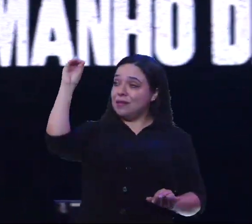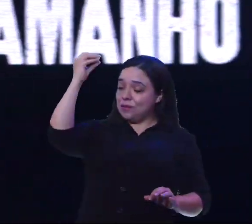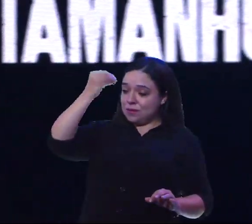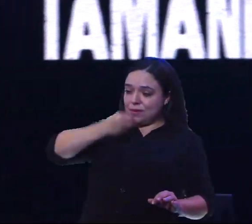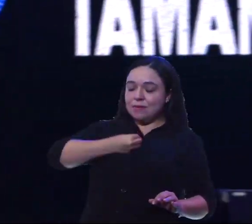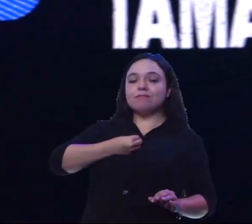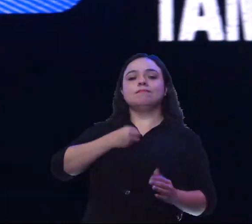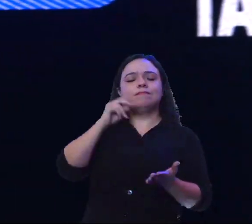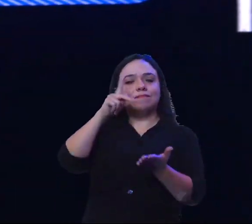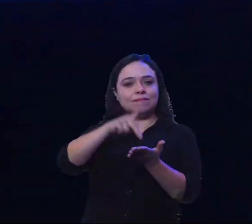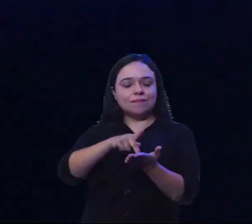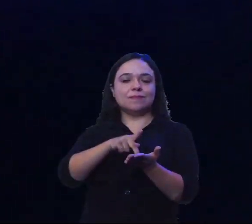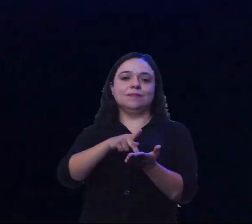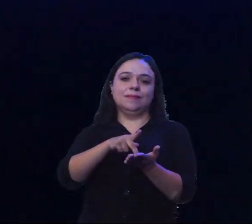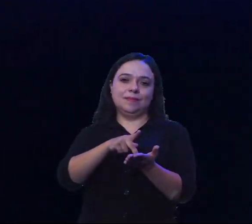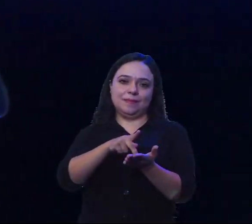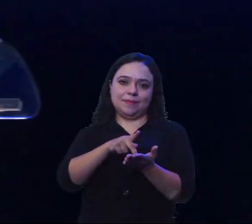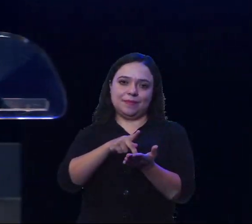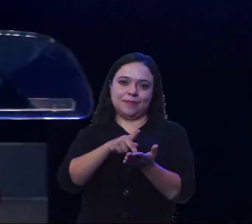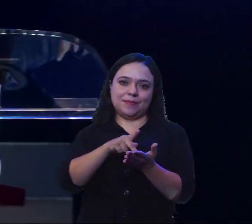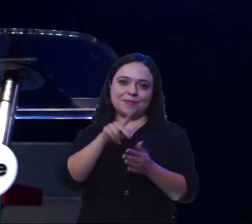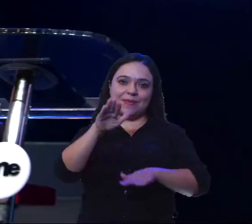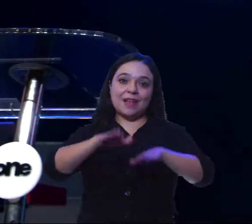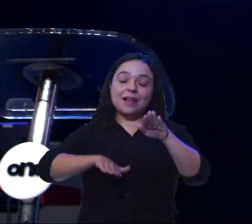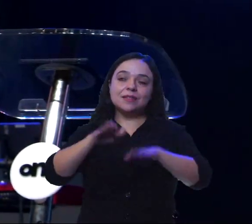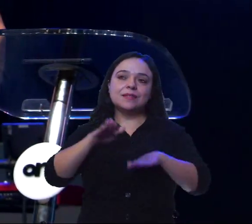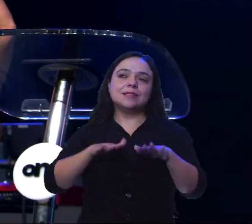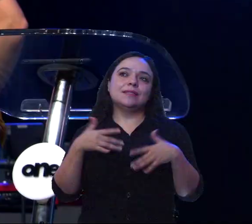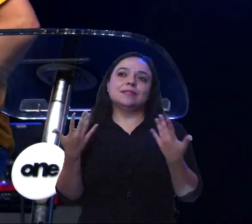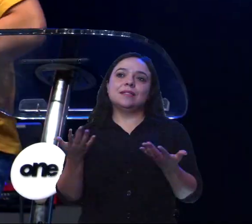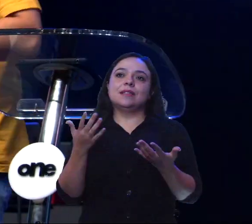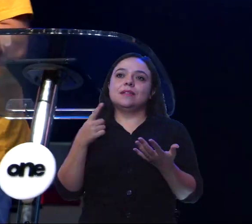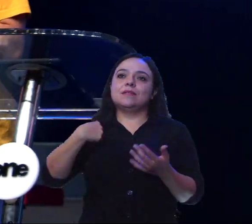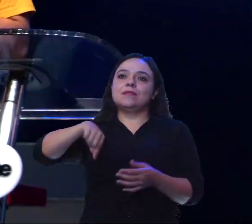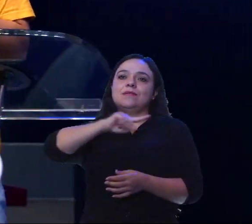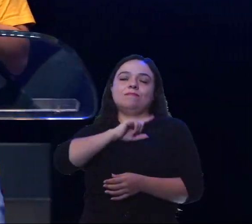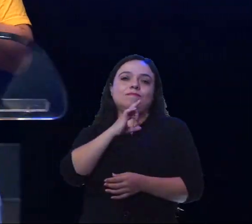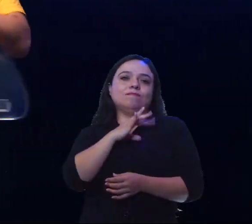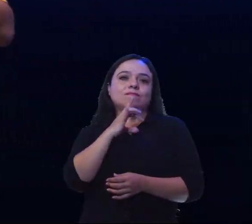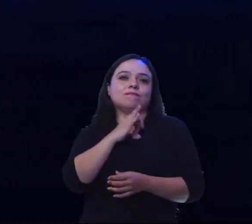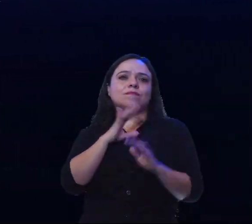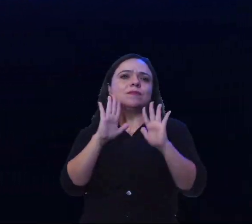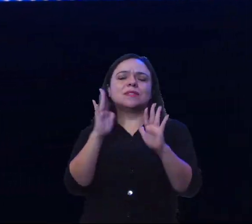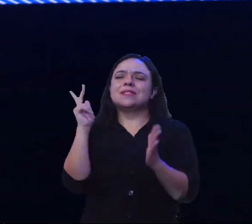nosso coração. Agora, muitas vezes o nosso receio é que a gente não